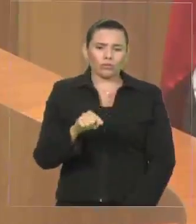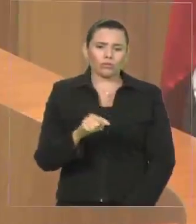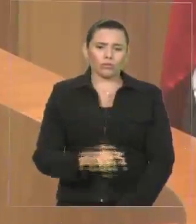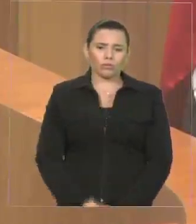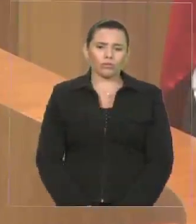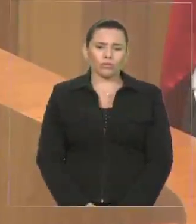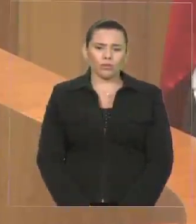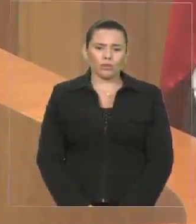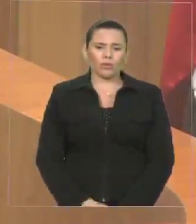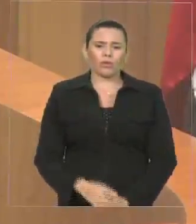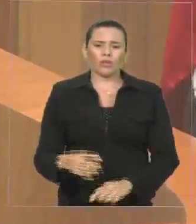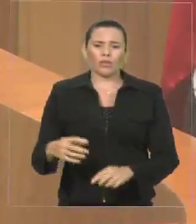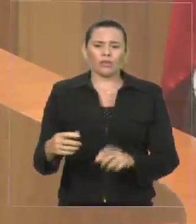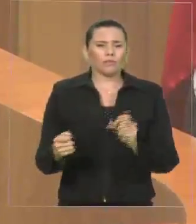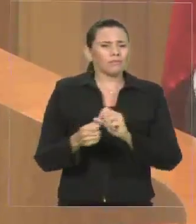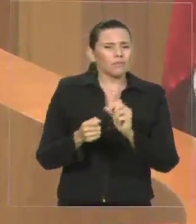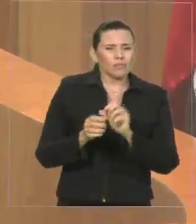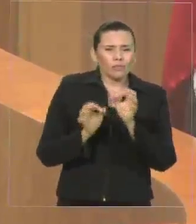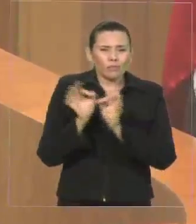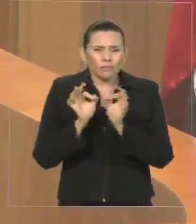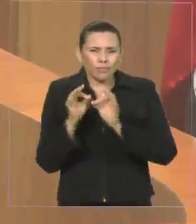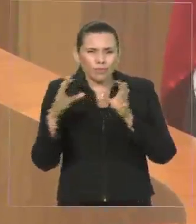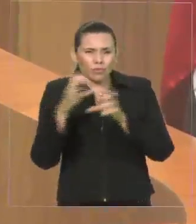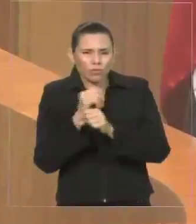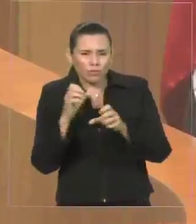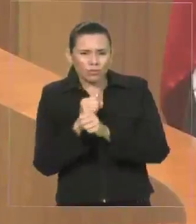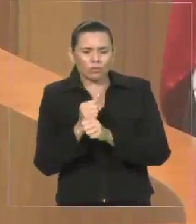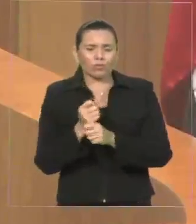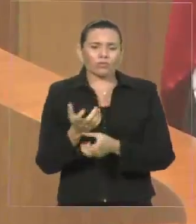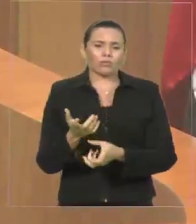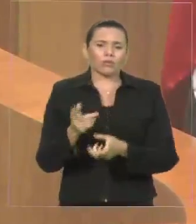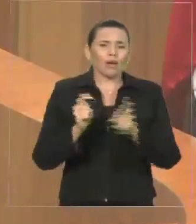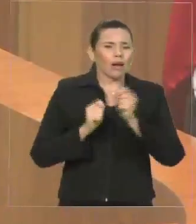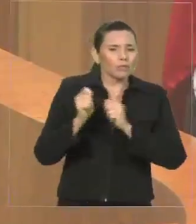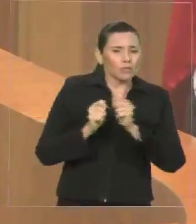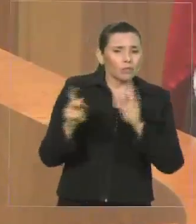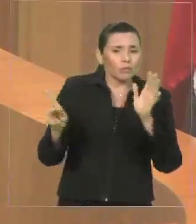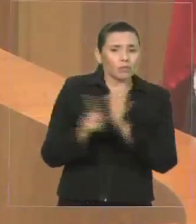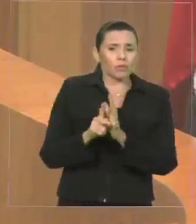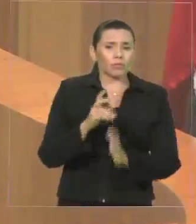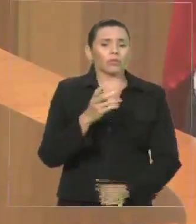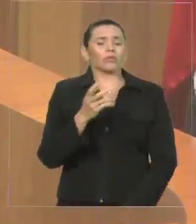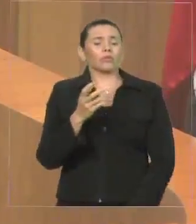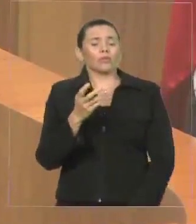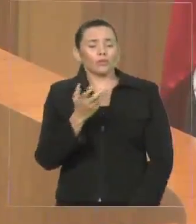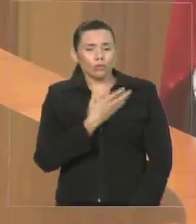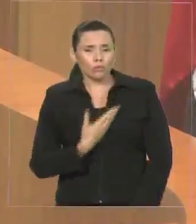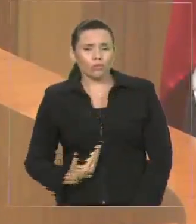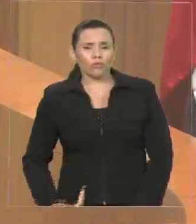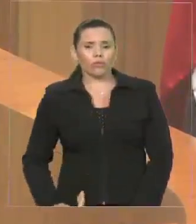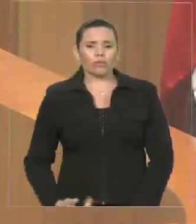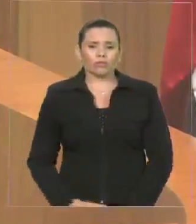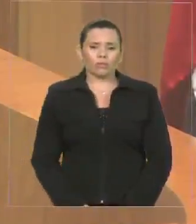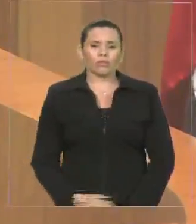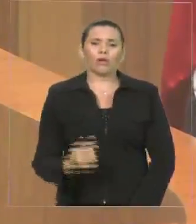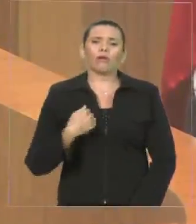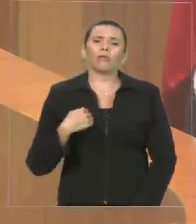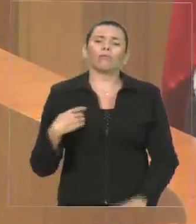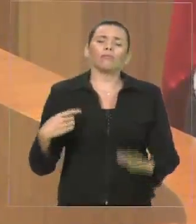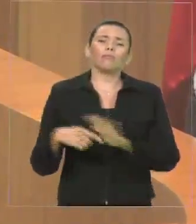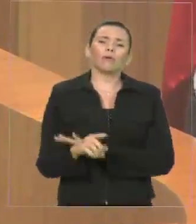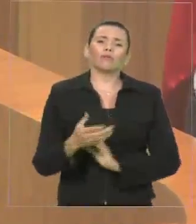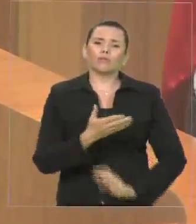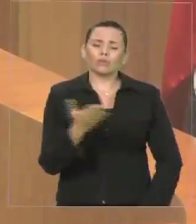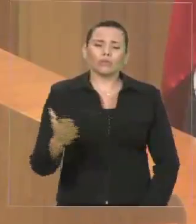cálculos aferidos pela administração. Ora, senhores e senhoras deputados, porque qual o medo